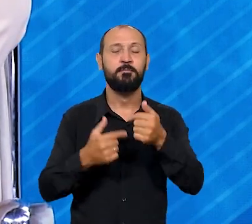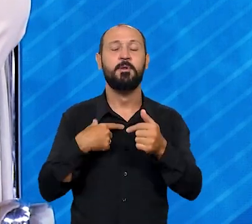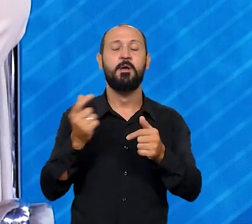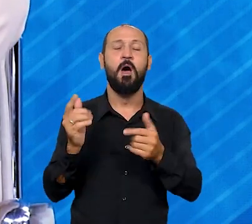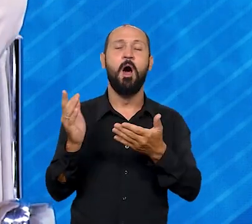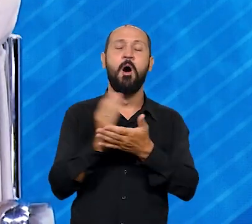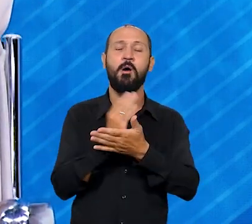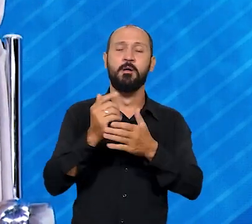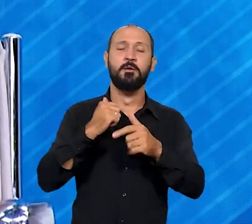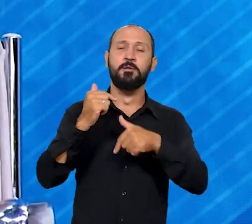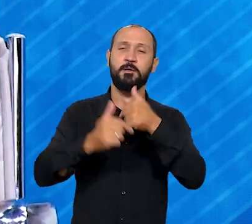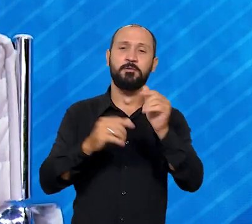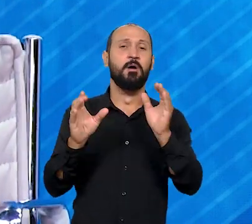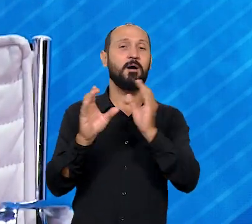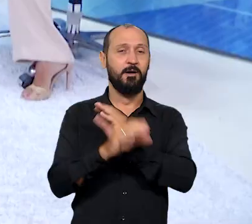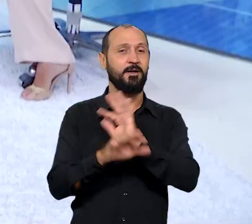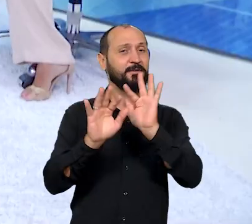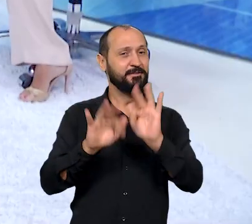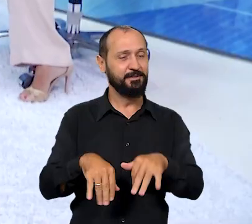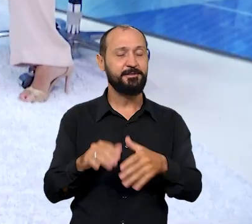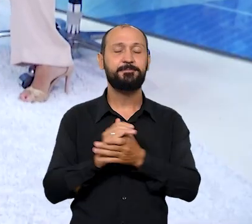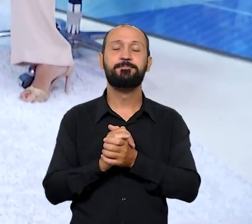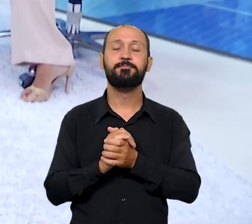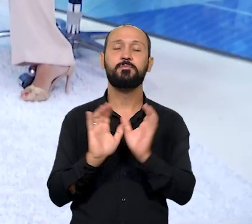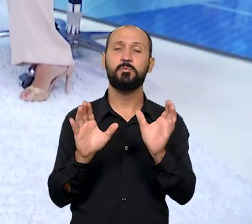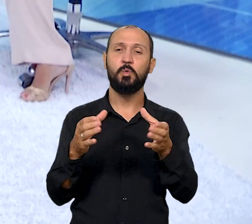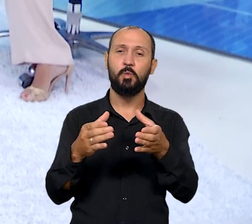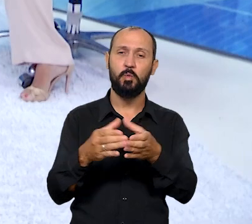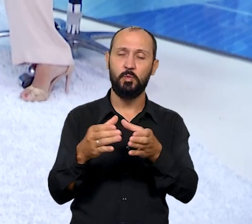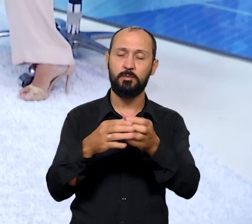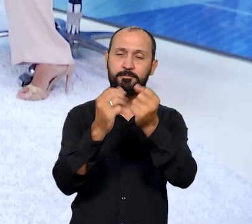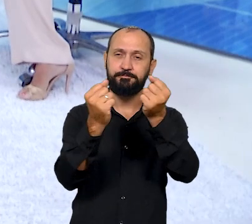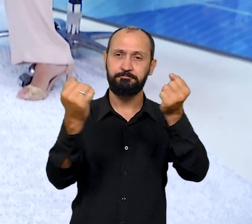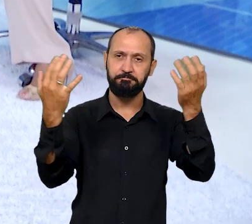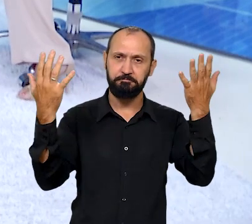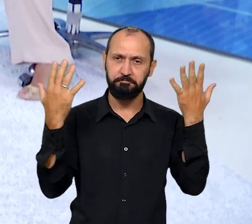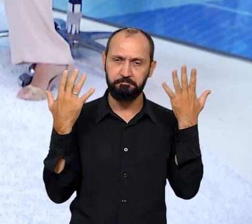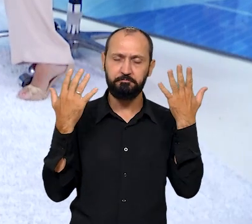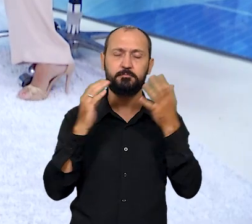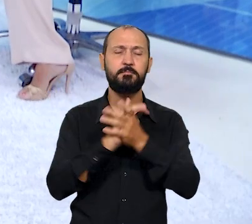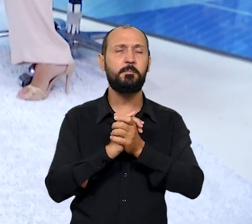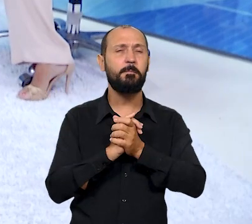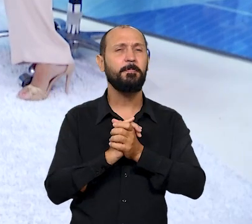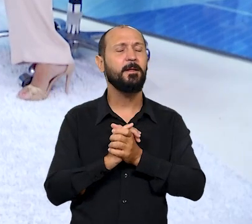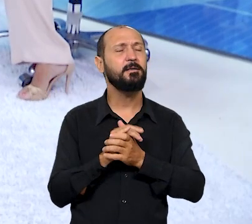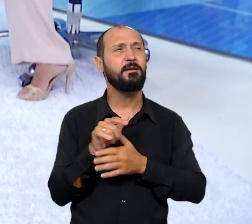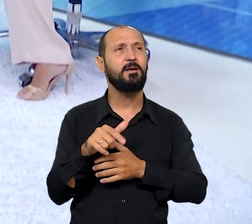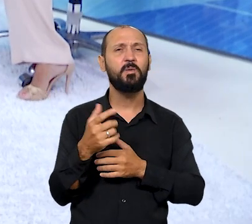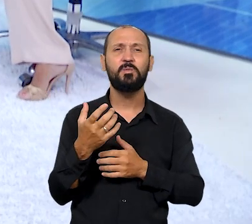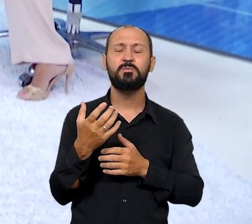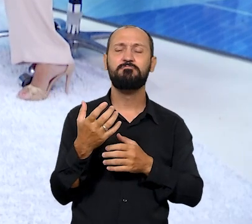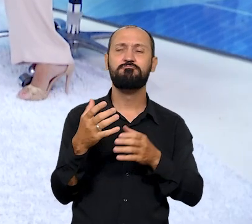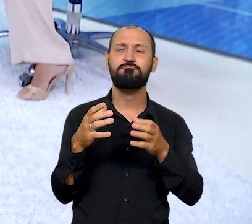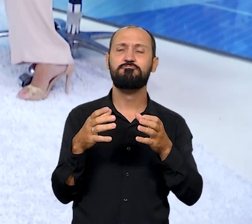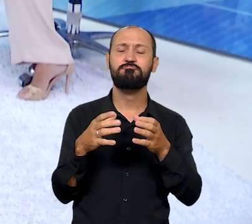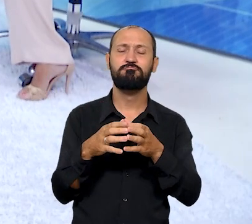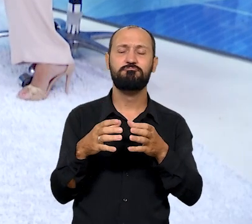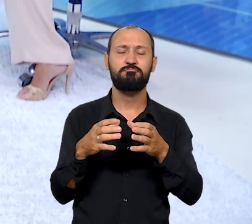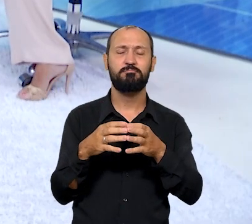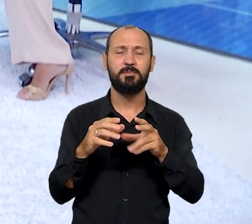já concretizados, né, doutor? Sim, a Comissão do Meio Ambiente, ela é uma comissão